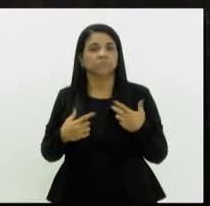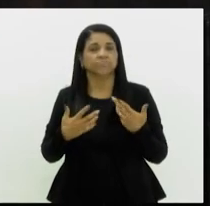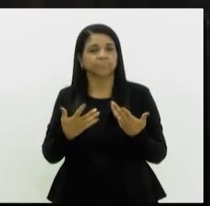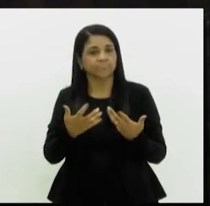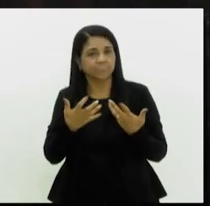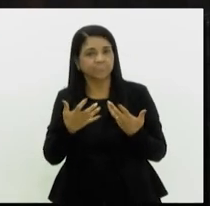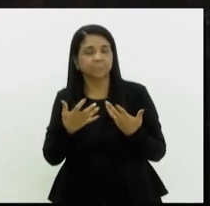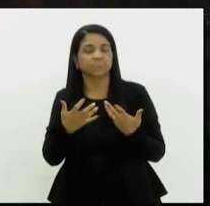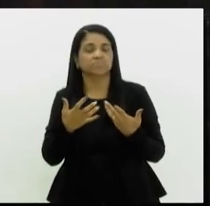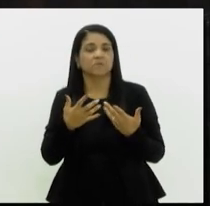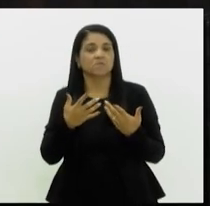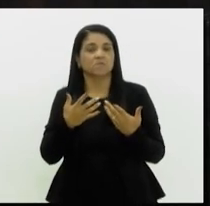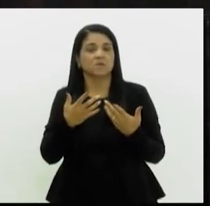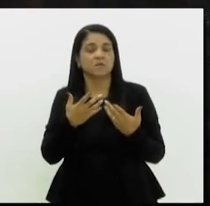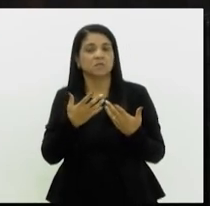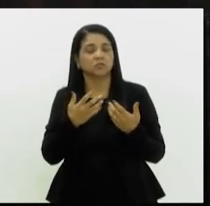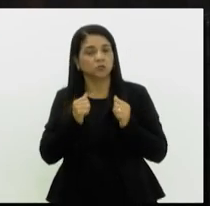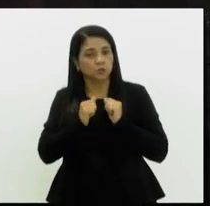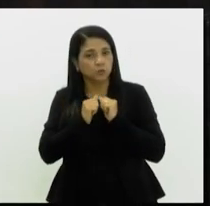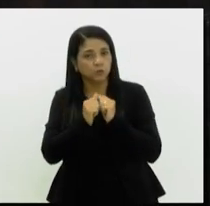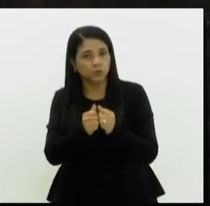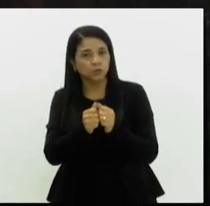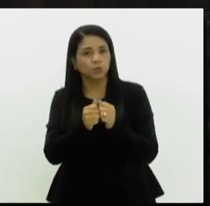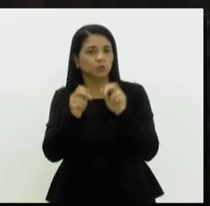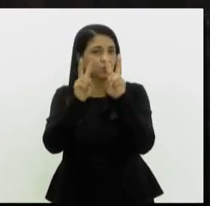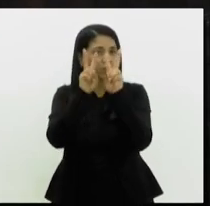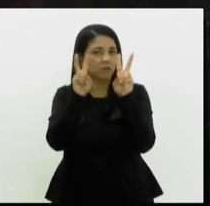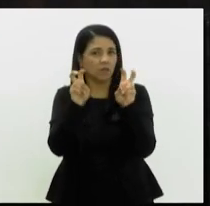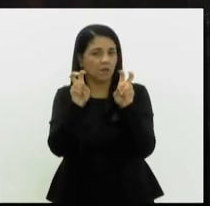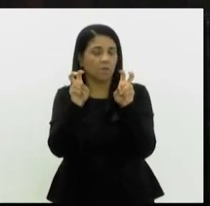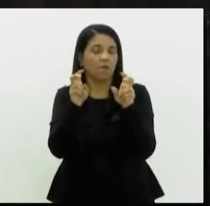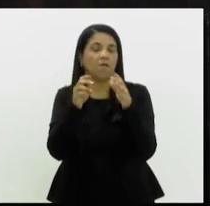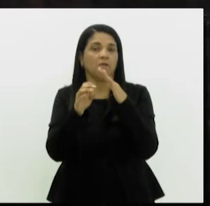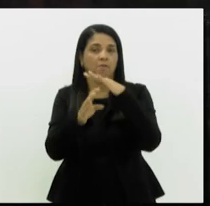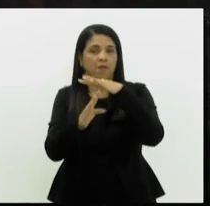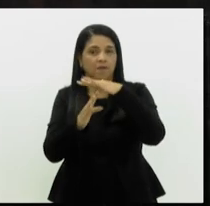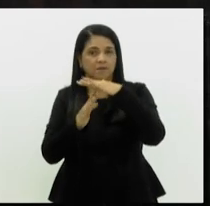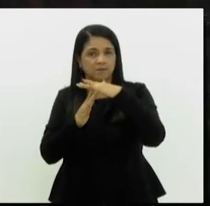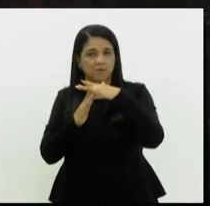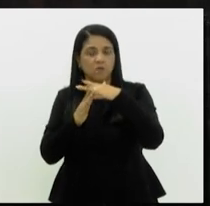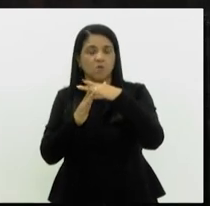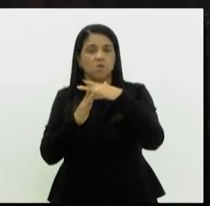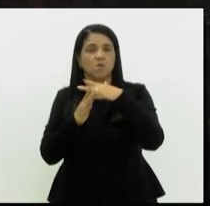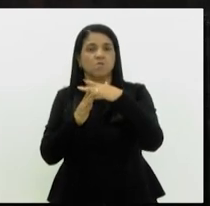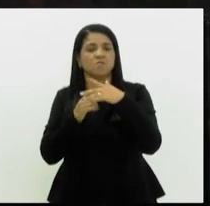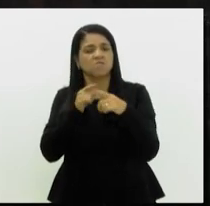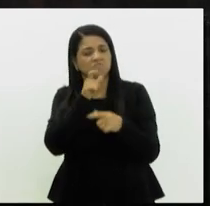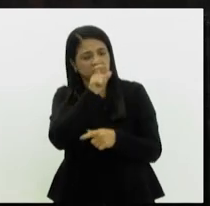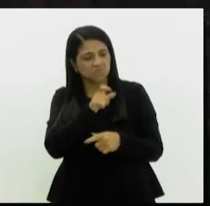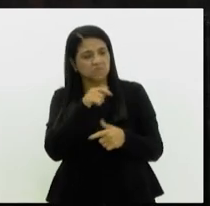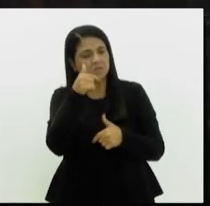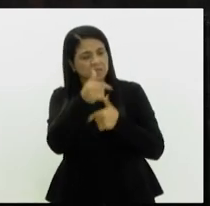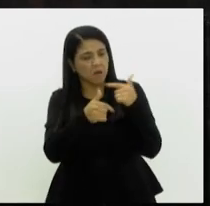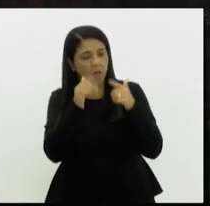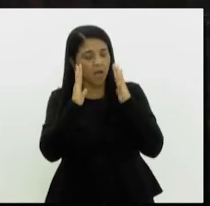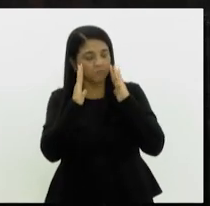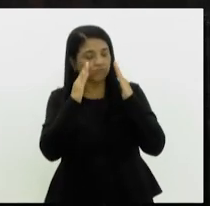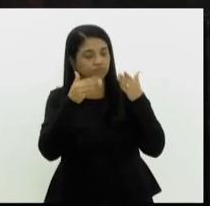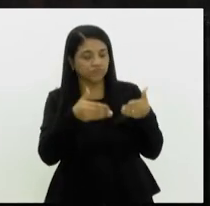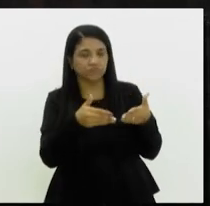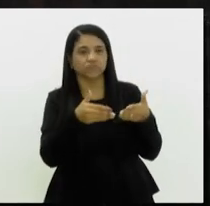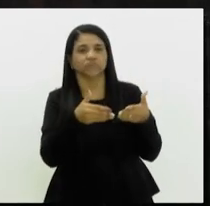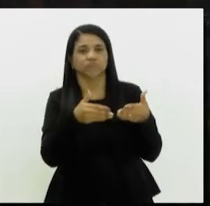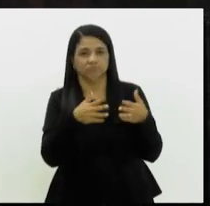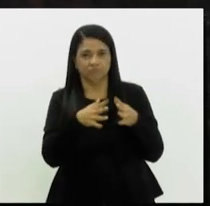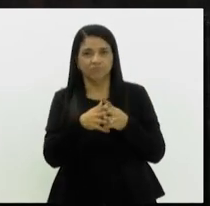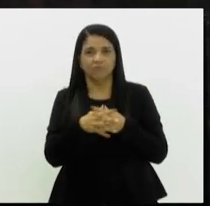possa aprofundar, né, no tema relacionado à migração, e Vossa Excelência faz um trabalho muito sério nessa direção. Outro